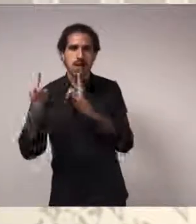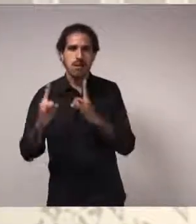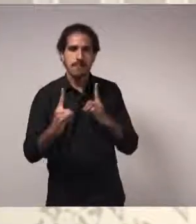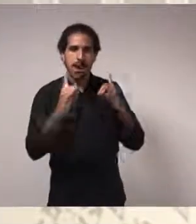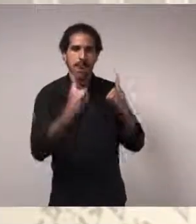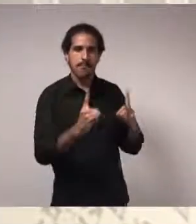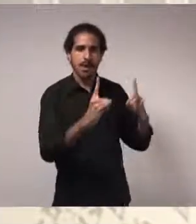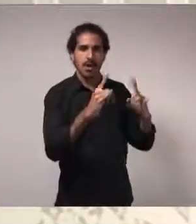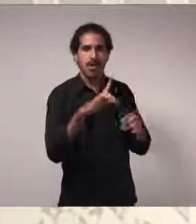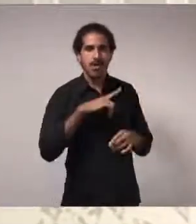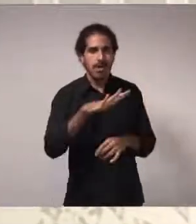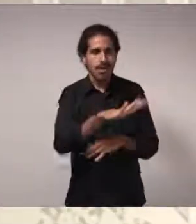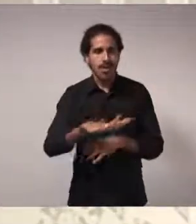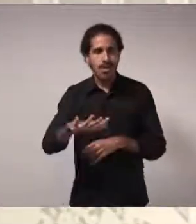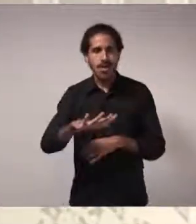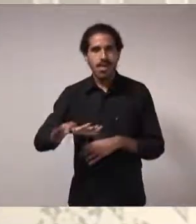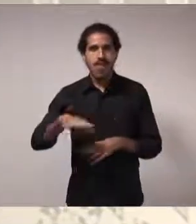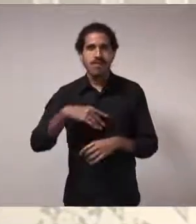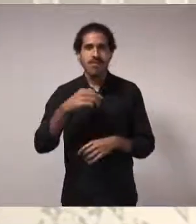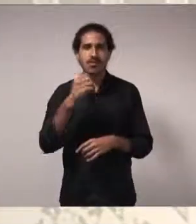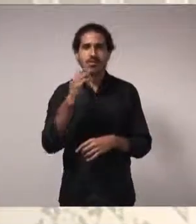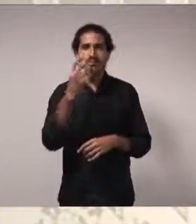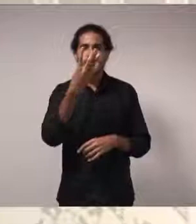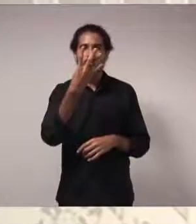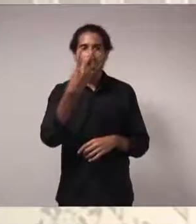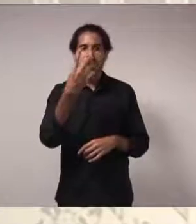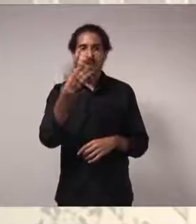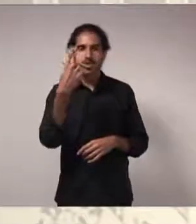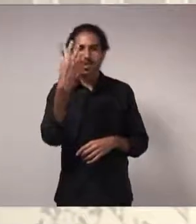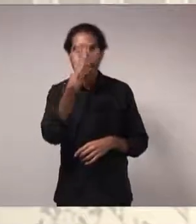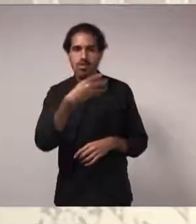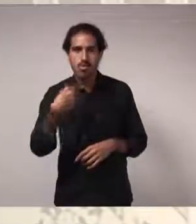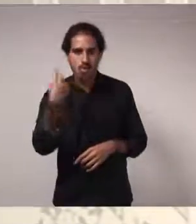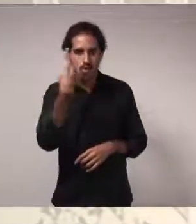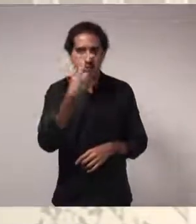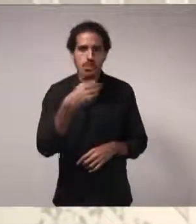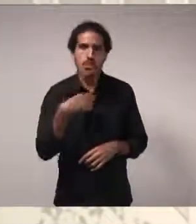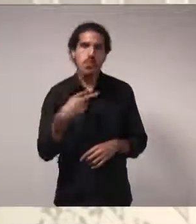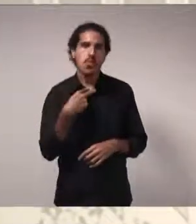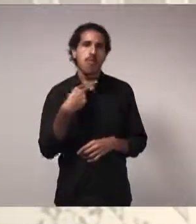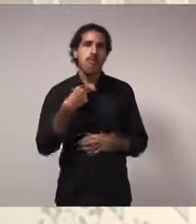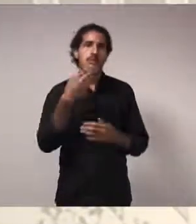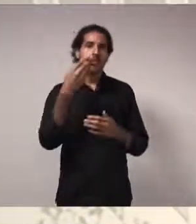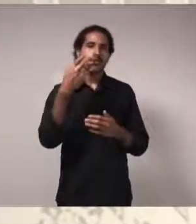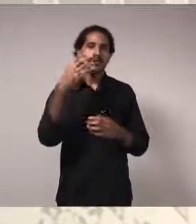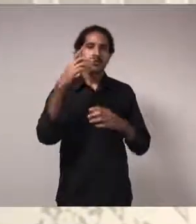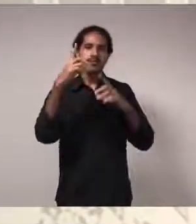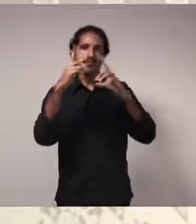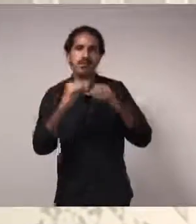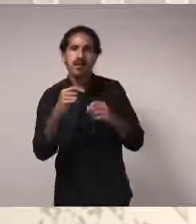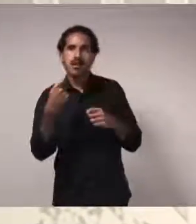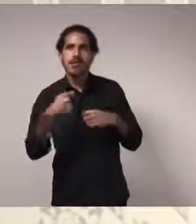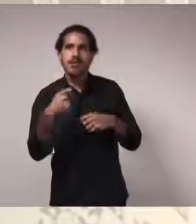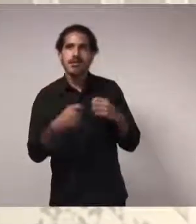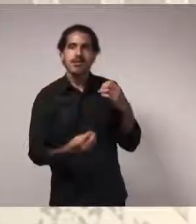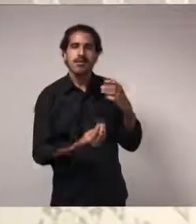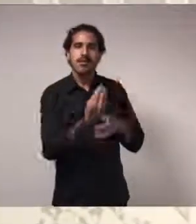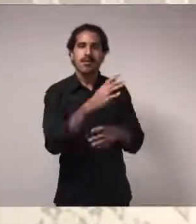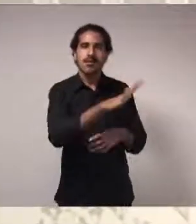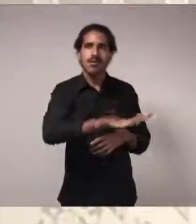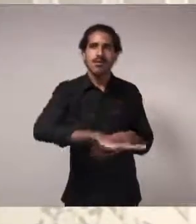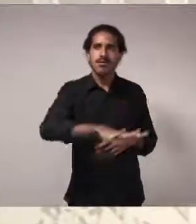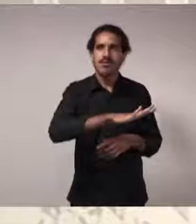existem aquelas áreas que são 24 horas, que precisam ficar ligadas 24 horas. CPD, aí cria uma outra sala de um hack ali, da informática,